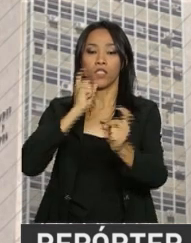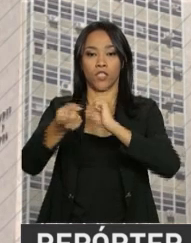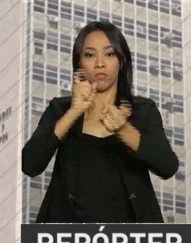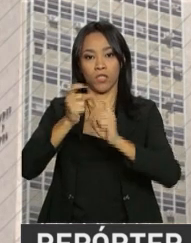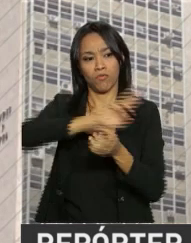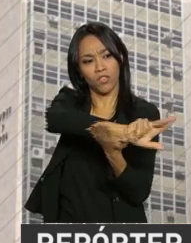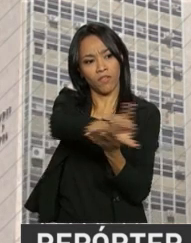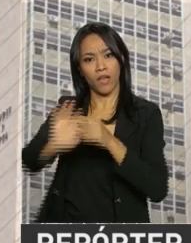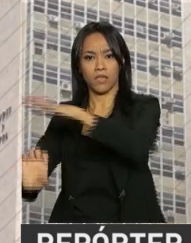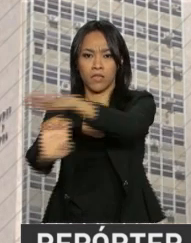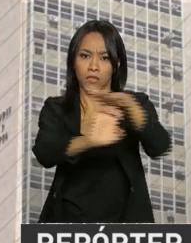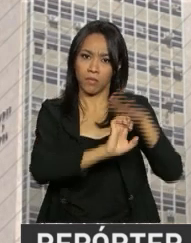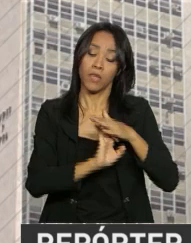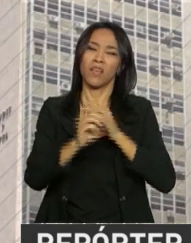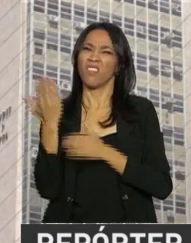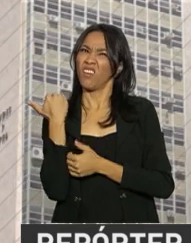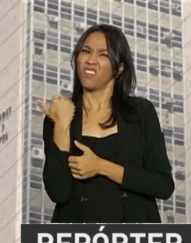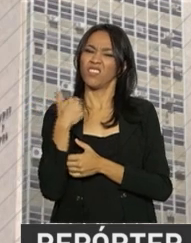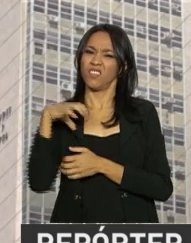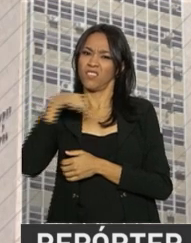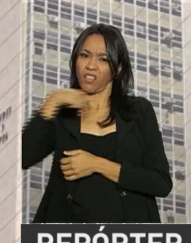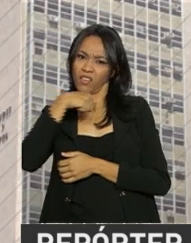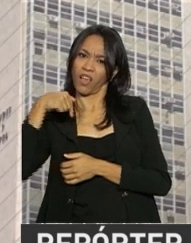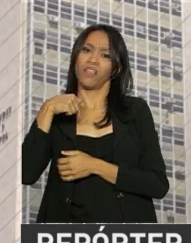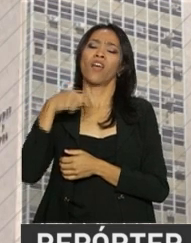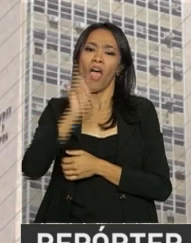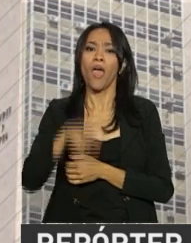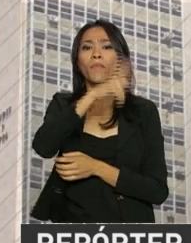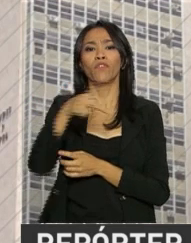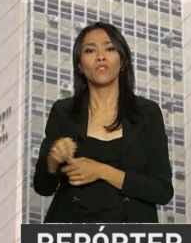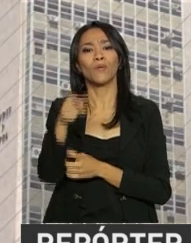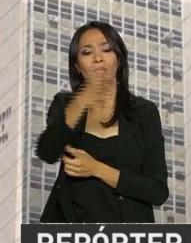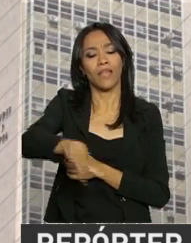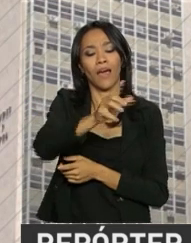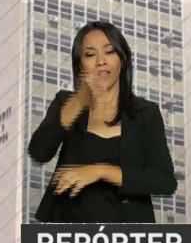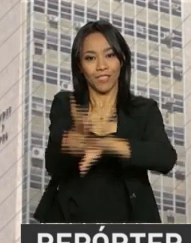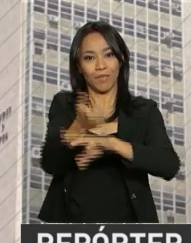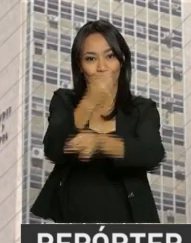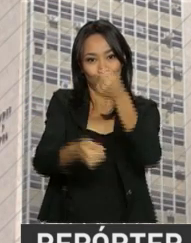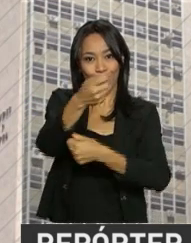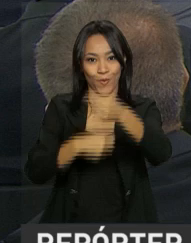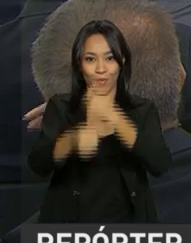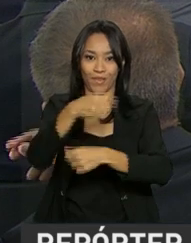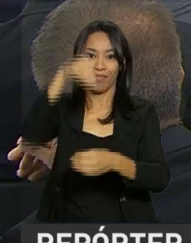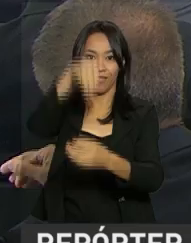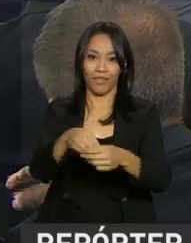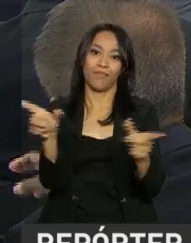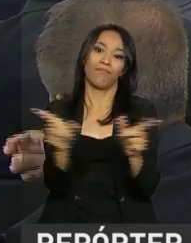privadas desde 1977 é professor de economia da Fundação Getúlio Vargas de São